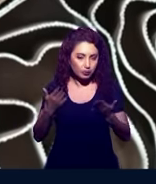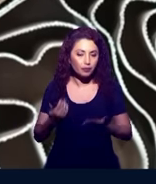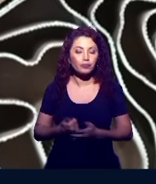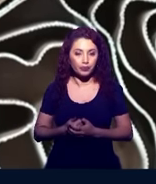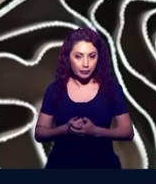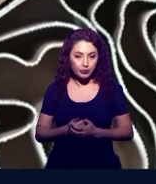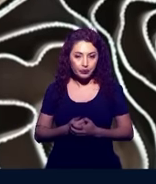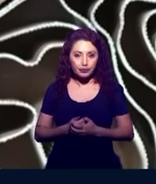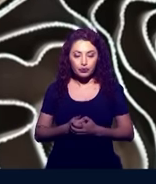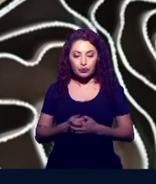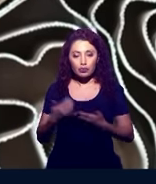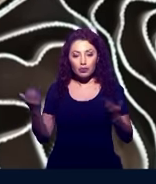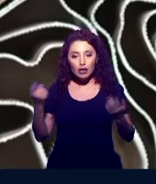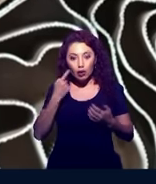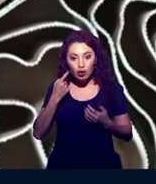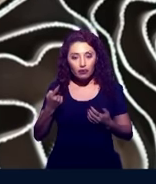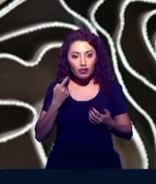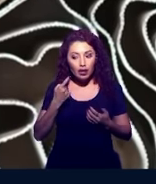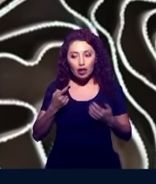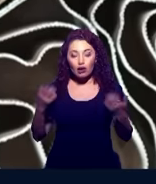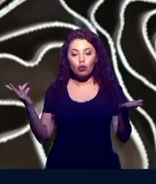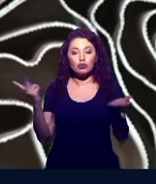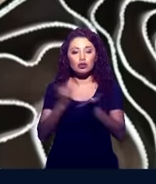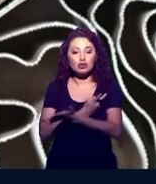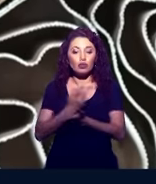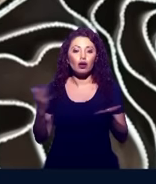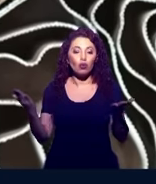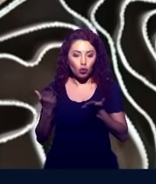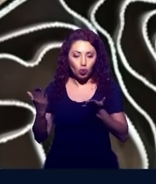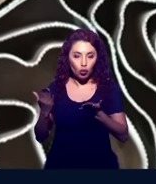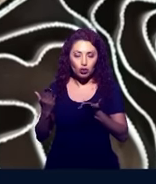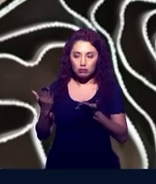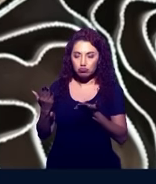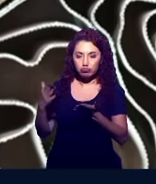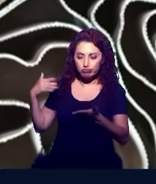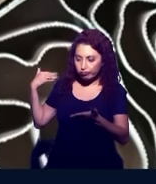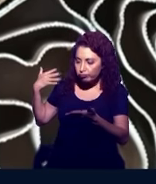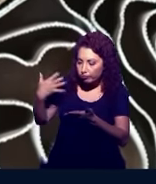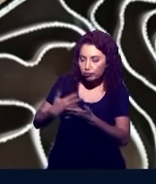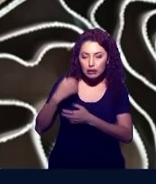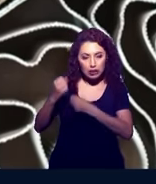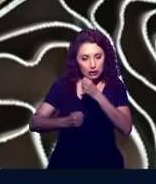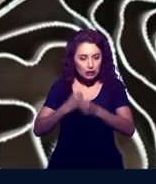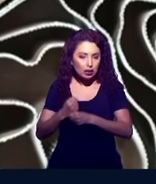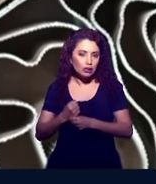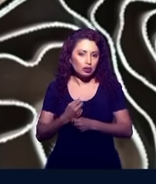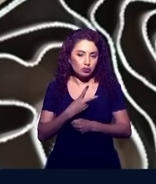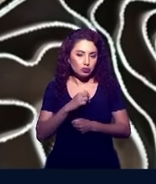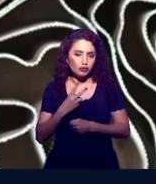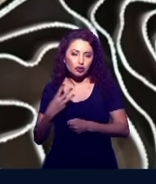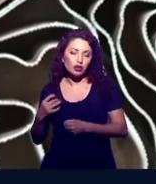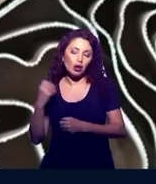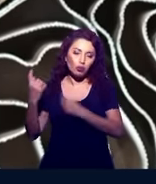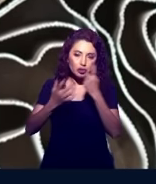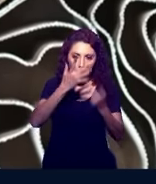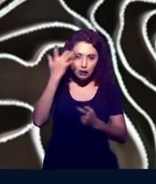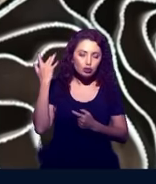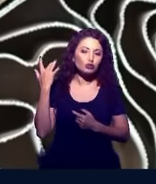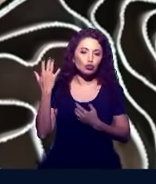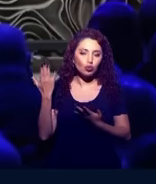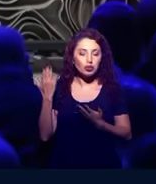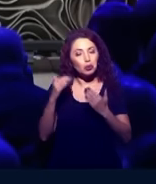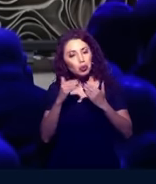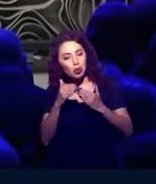um pouco do que aconteceu ao longo desse ano a gente teve uma notícia muito positiva Claro que tem polêmicas tem alguns que são a favor contra que foi a reforma